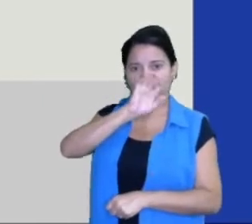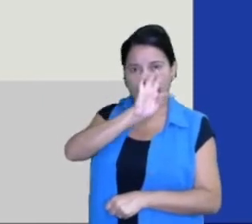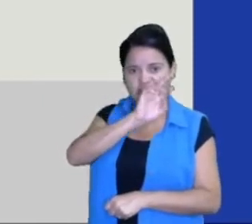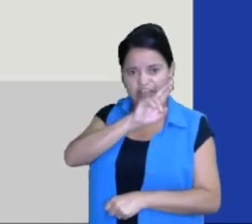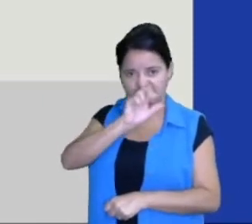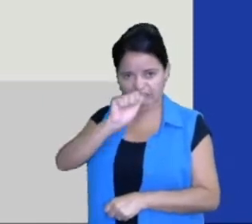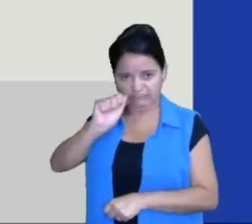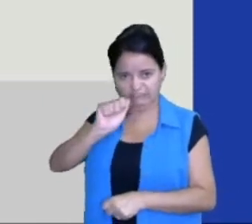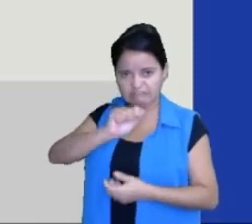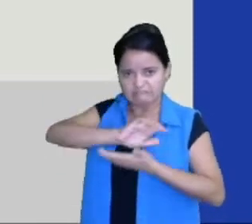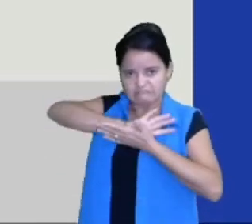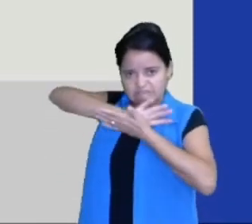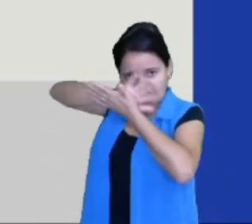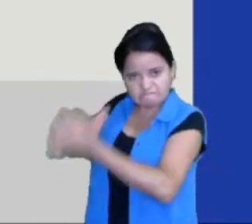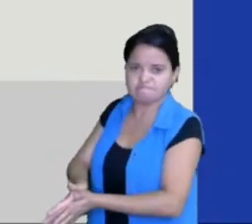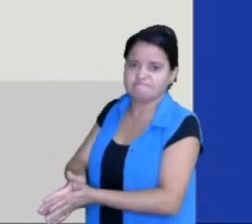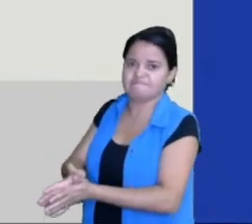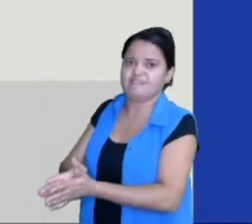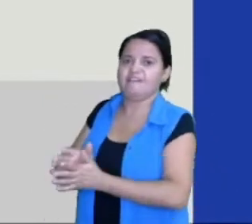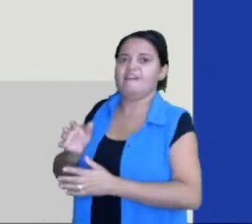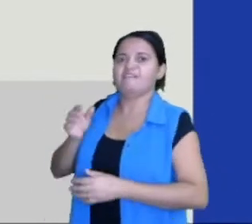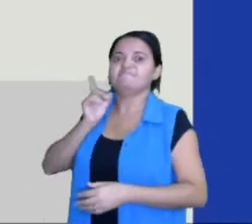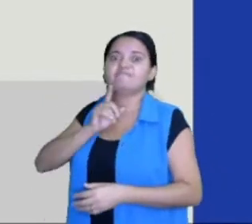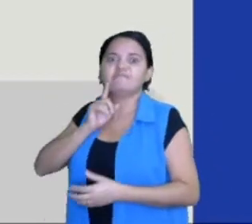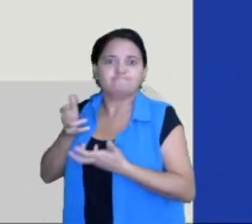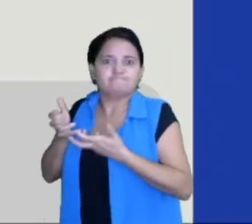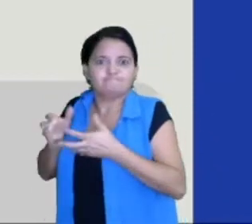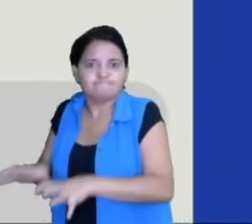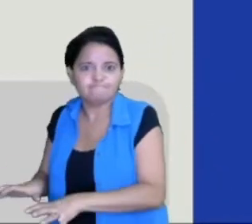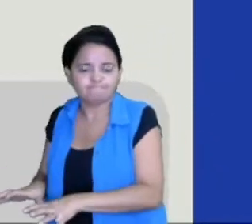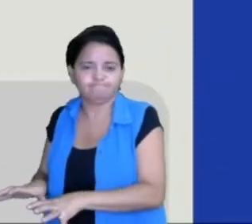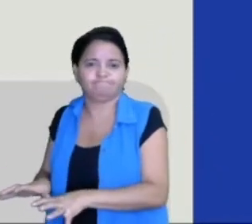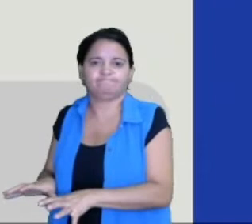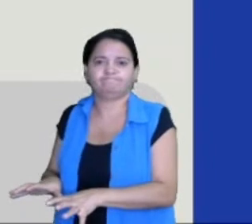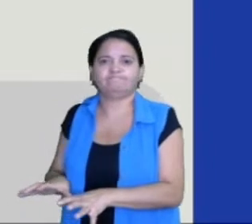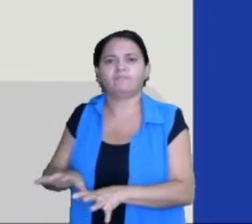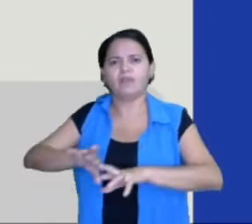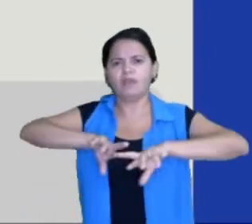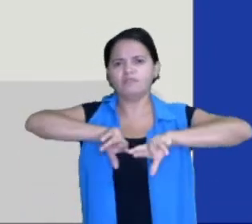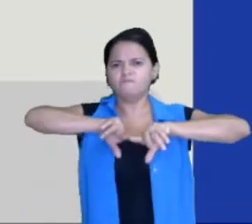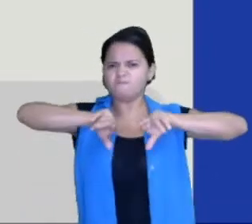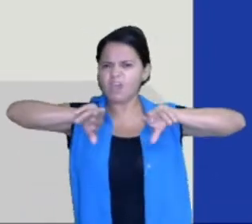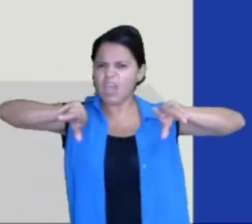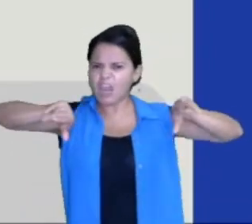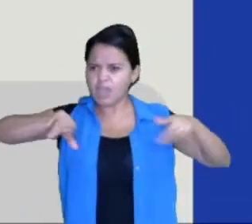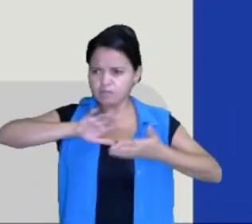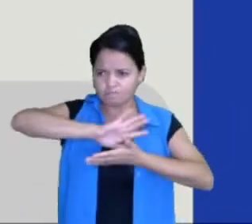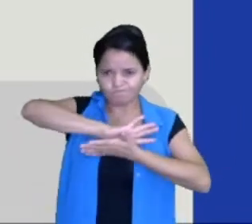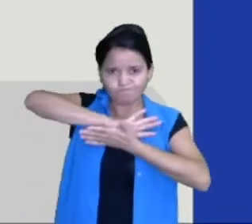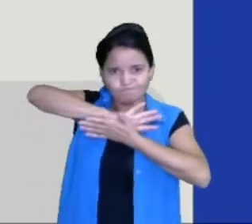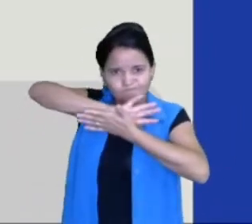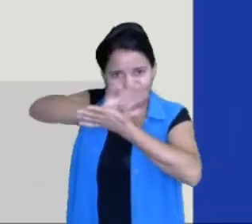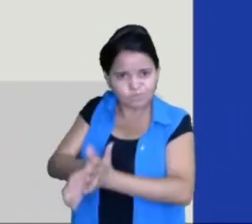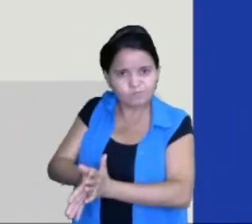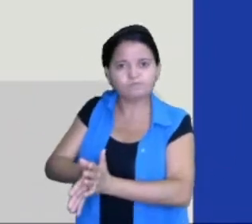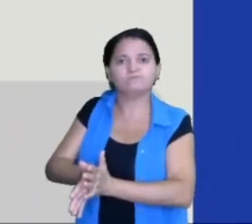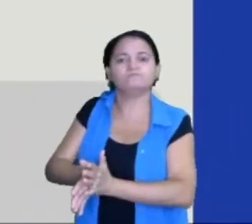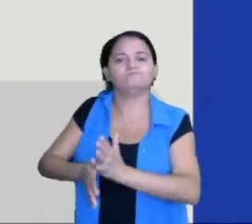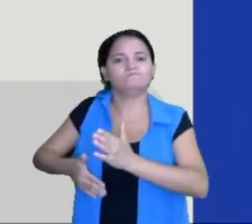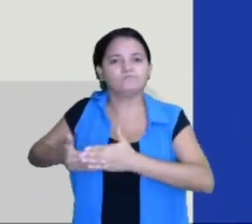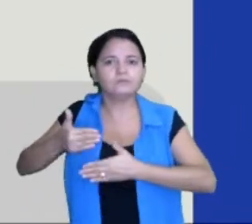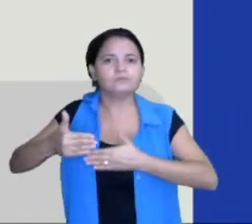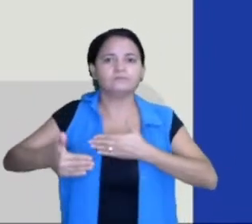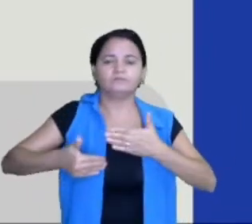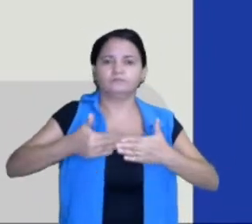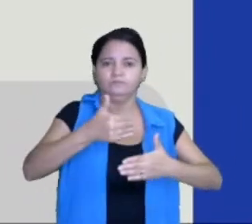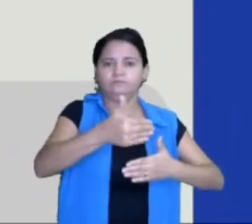Bom, pessoal, várias pressões ocorreram, tá certo? Para vocês terem uma ideia, para chegar nesse